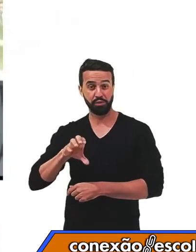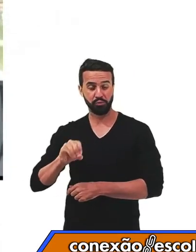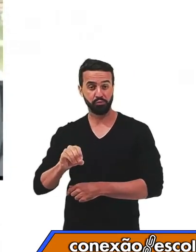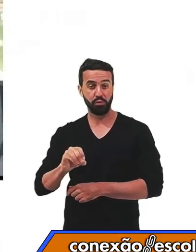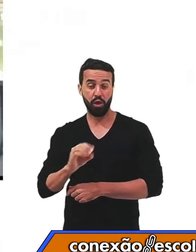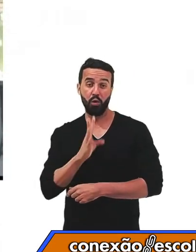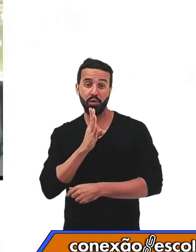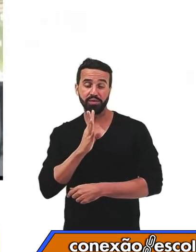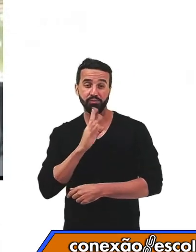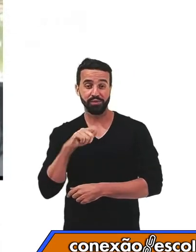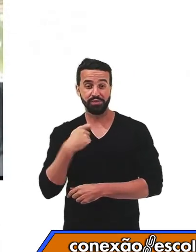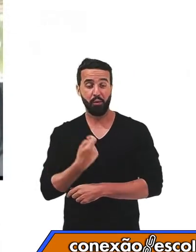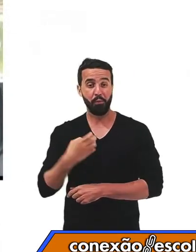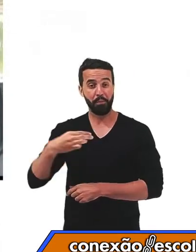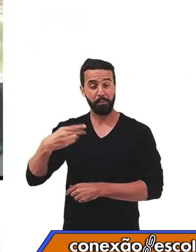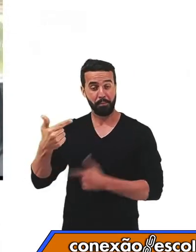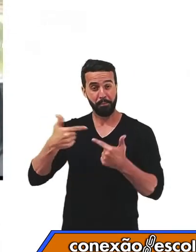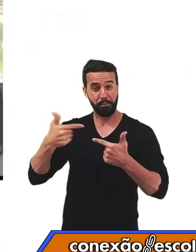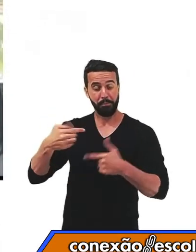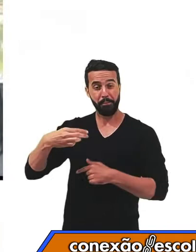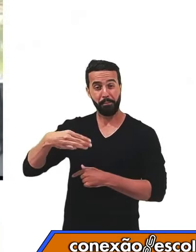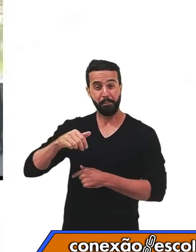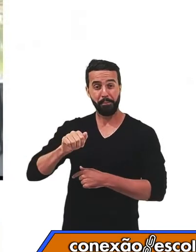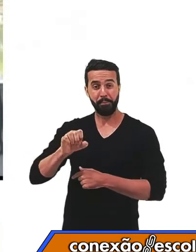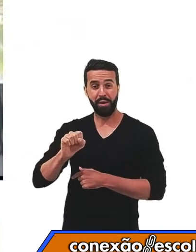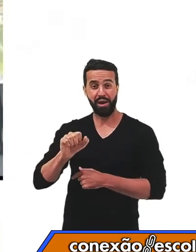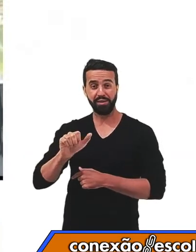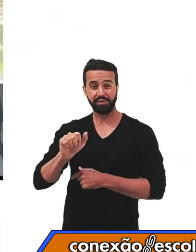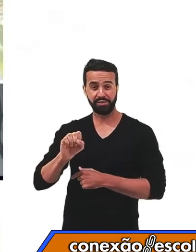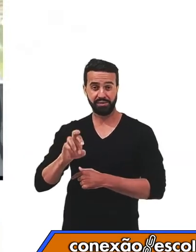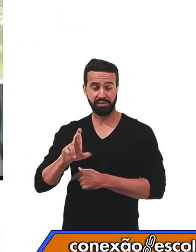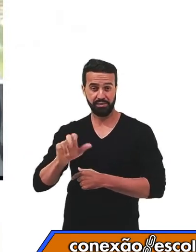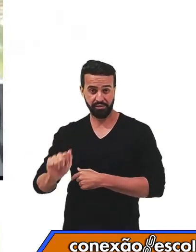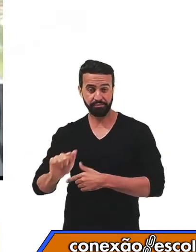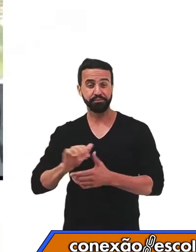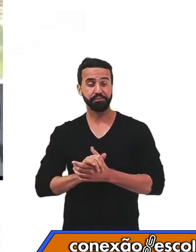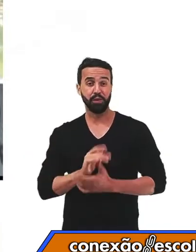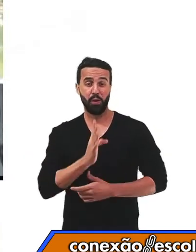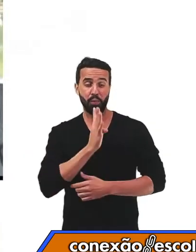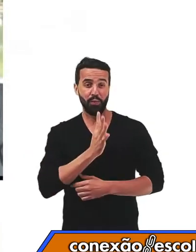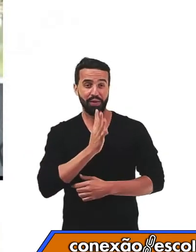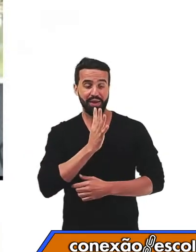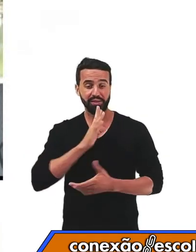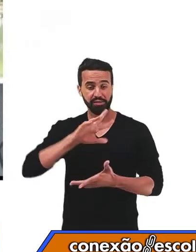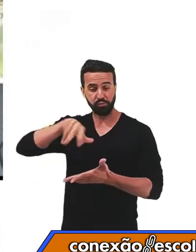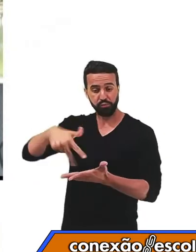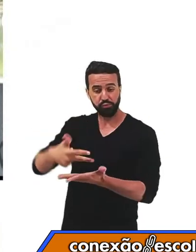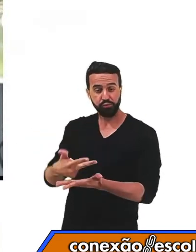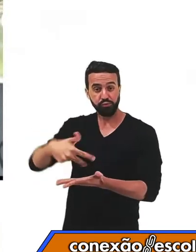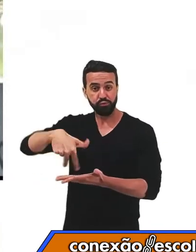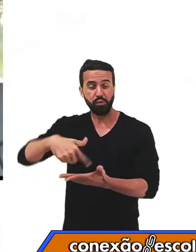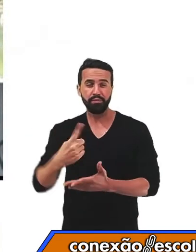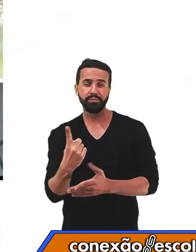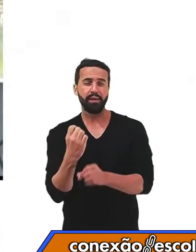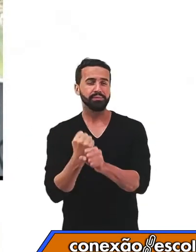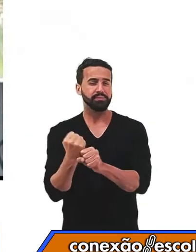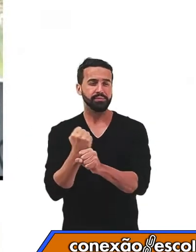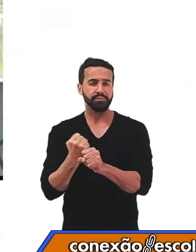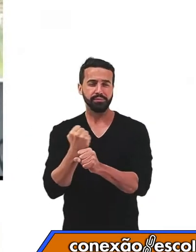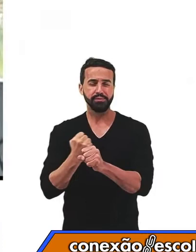como Máscara. Eu conheço o break há mais ou menos 10 anos que eu danço. E pra